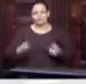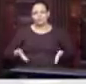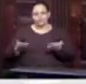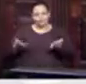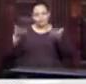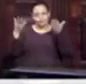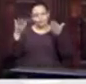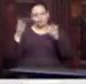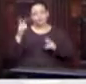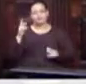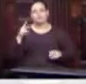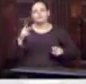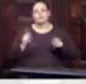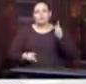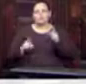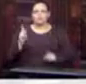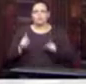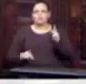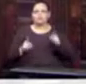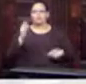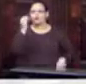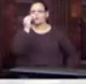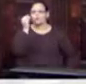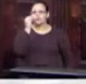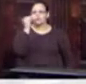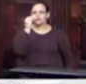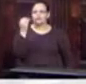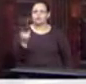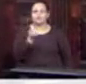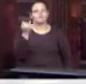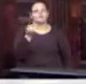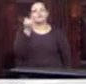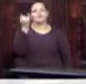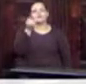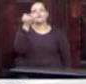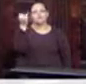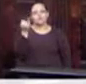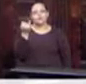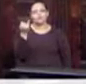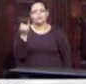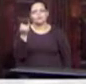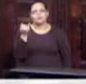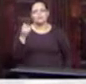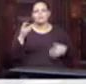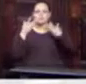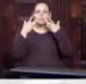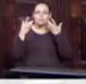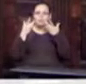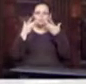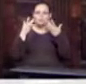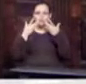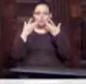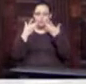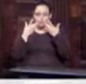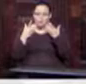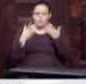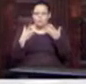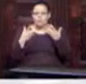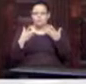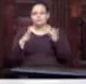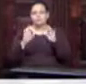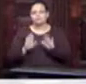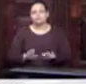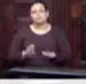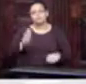a população, demonstrando a importância do teatro,